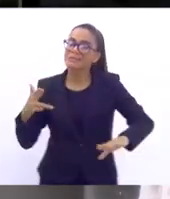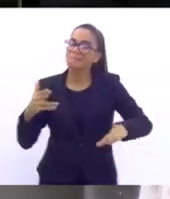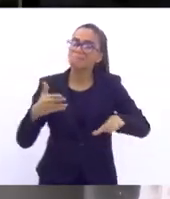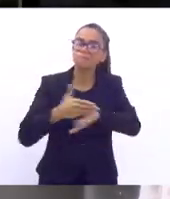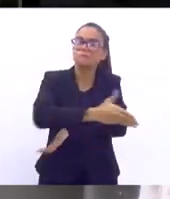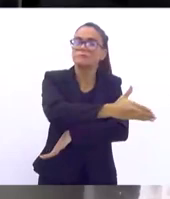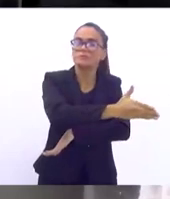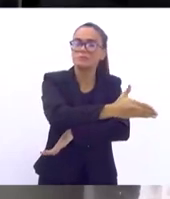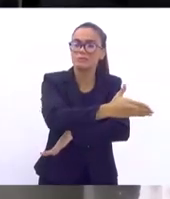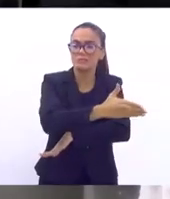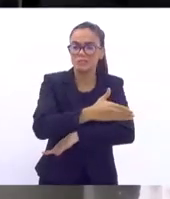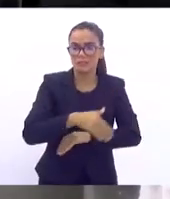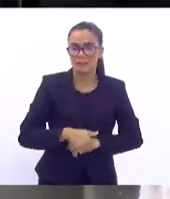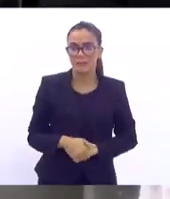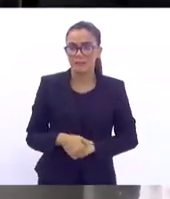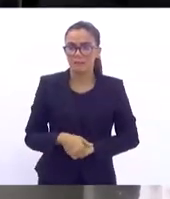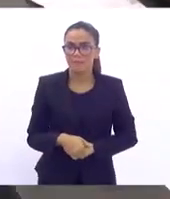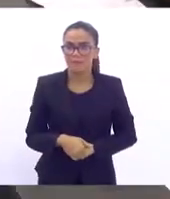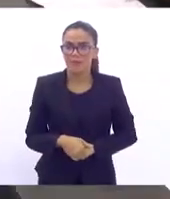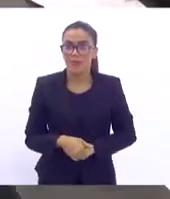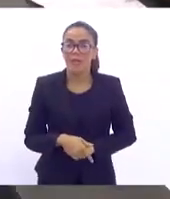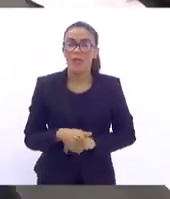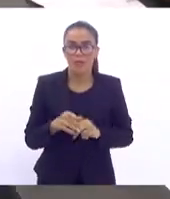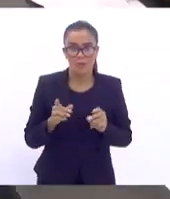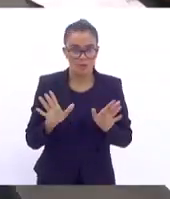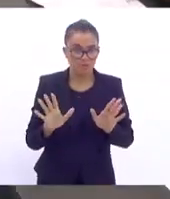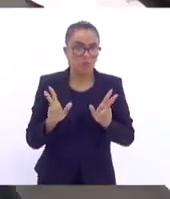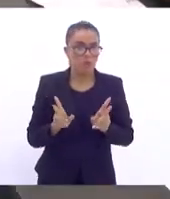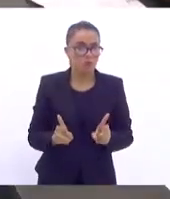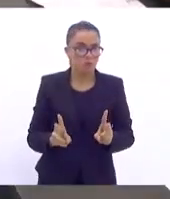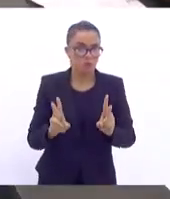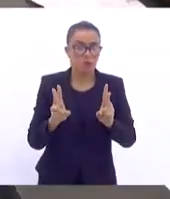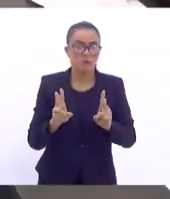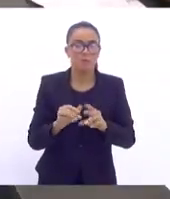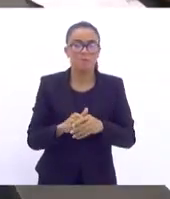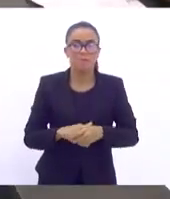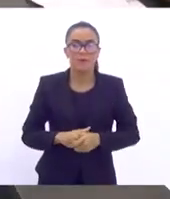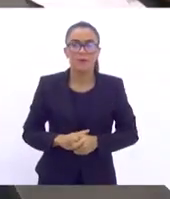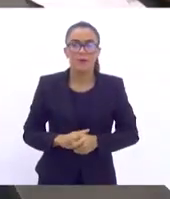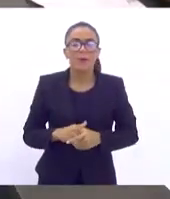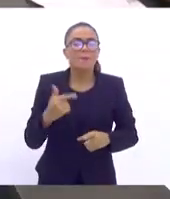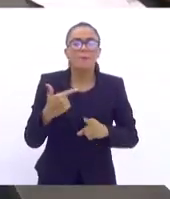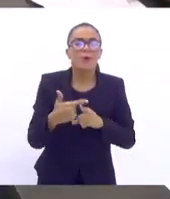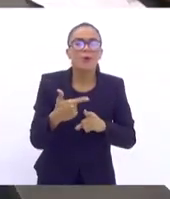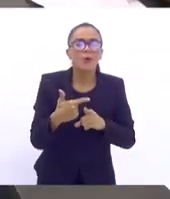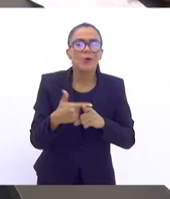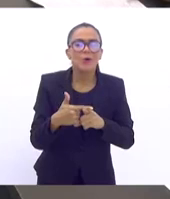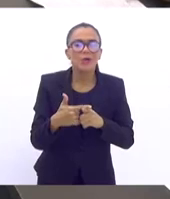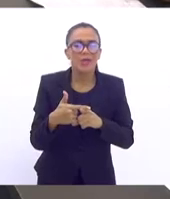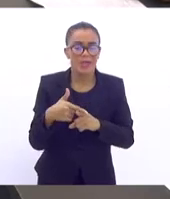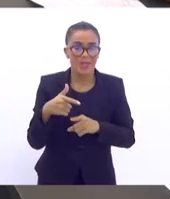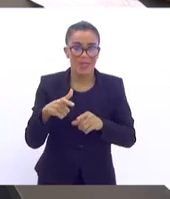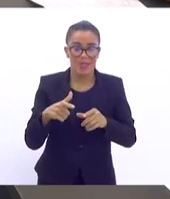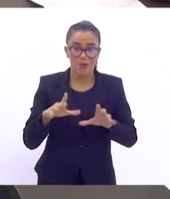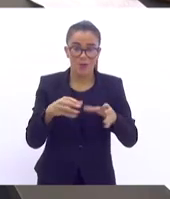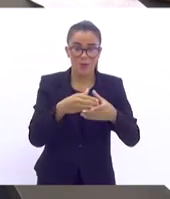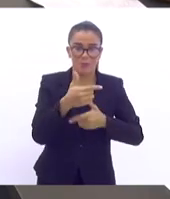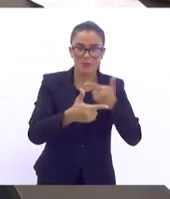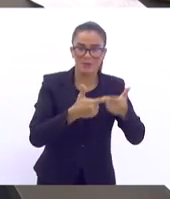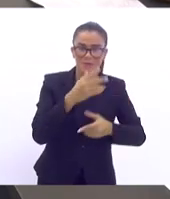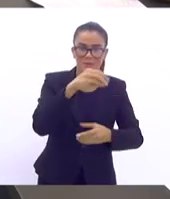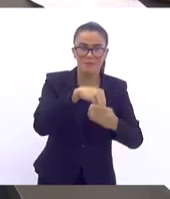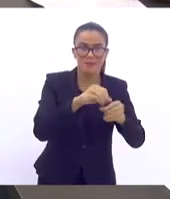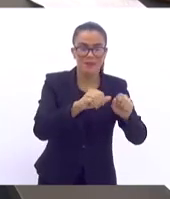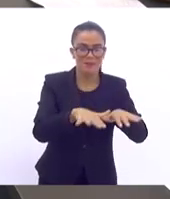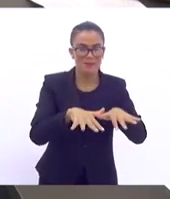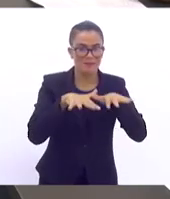definição nesse tema mantenha a minha inscrição que eu tenho outras questões para falar porque a frente parlamentar ela não é